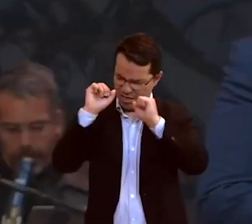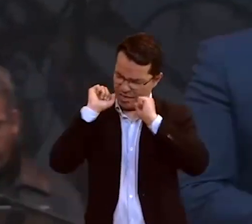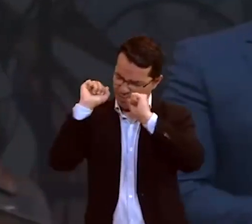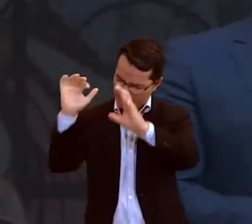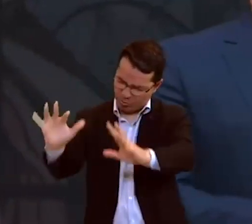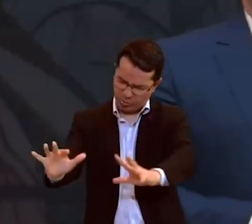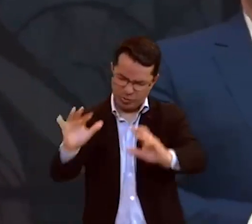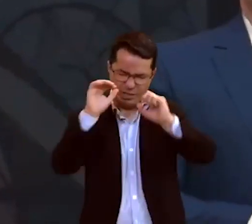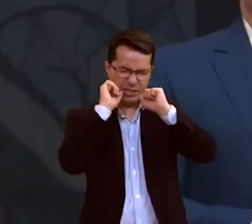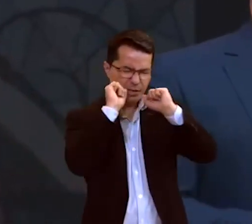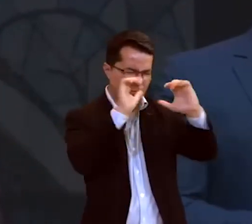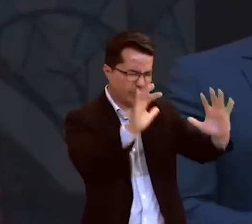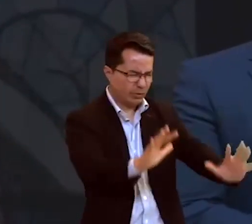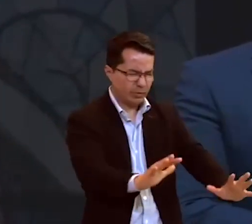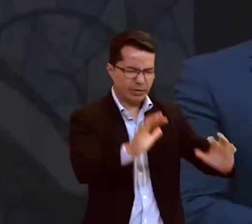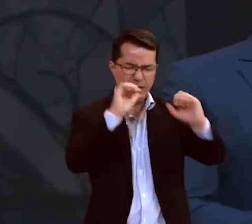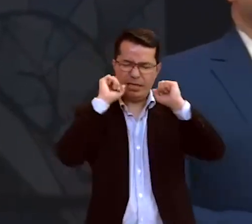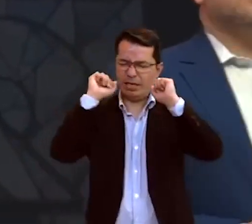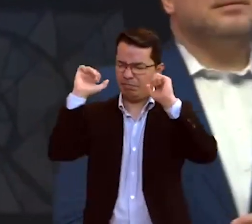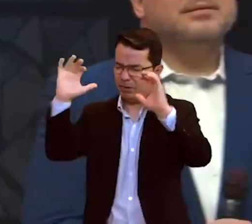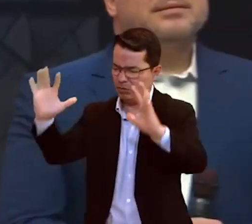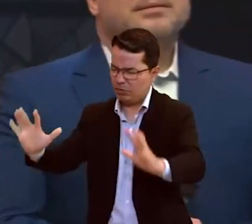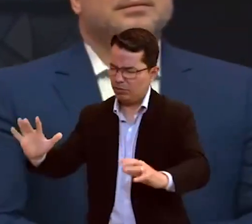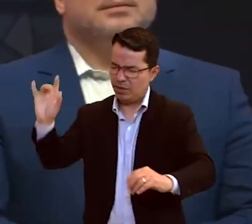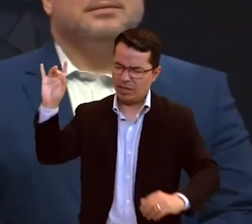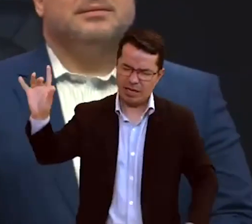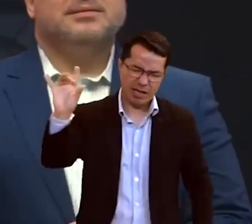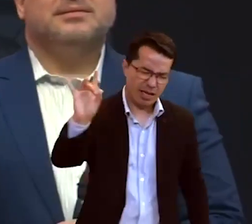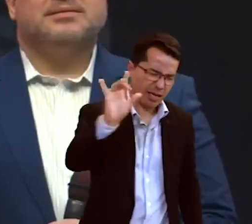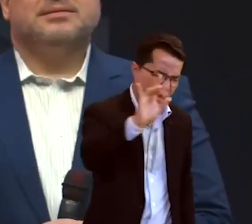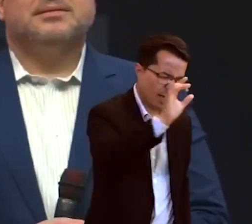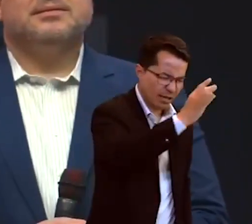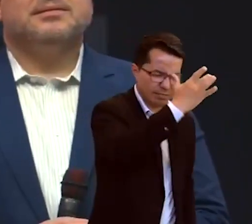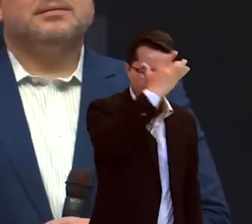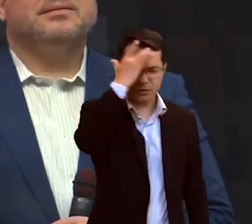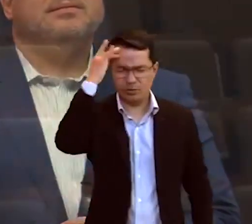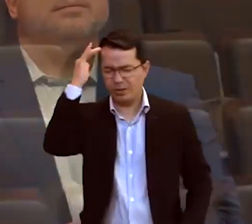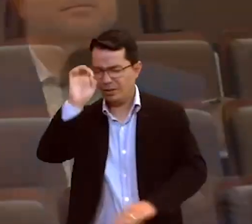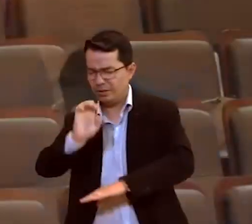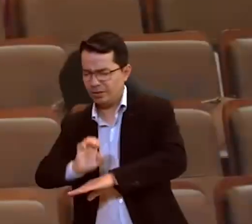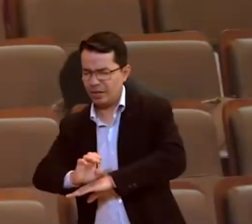sobre cada sobre cada lar conectado, sobre pessoas em outros estados, outras